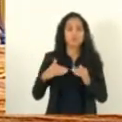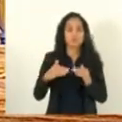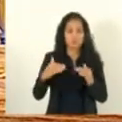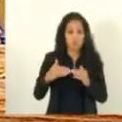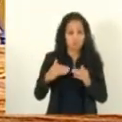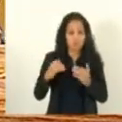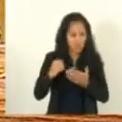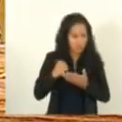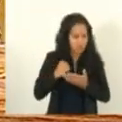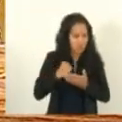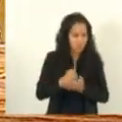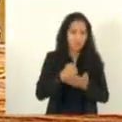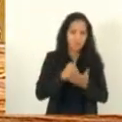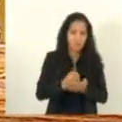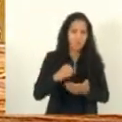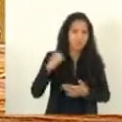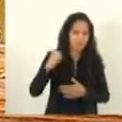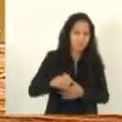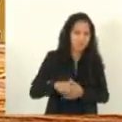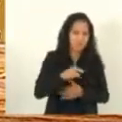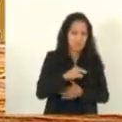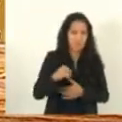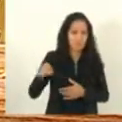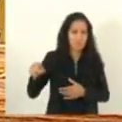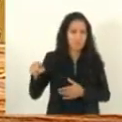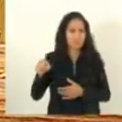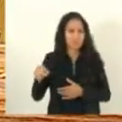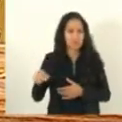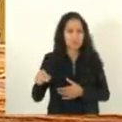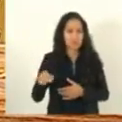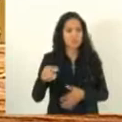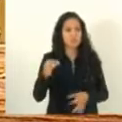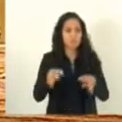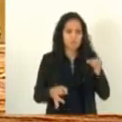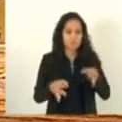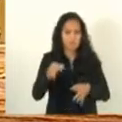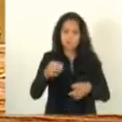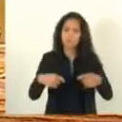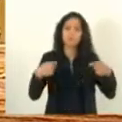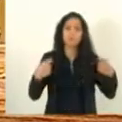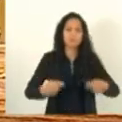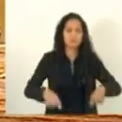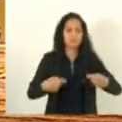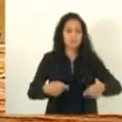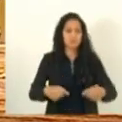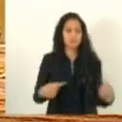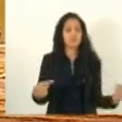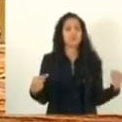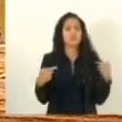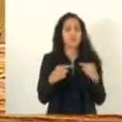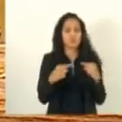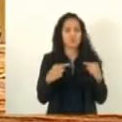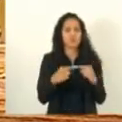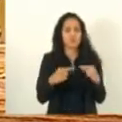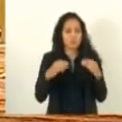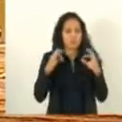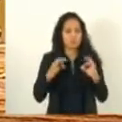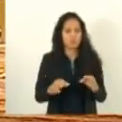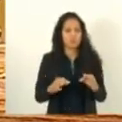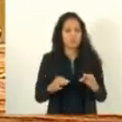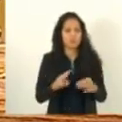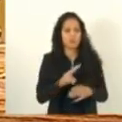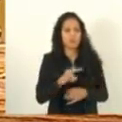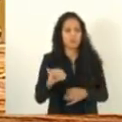apoio integral a essa demanda que é justa, necessária, cabível e que, com certeza,